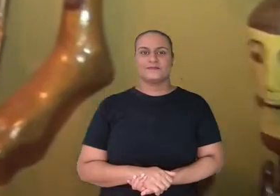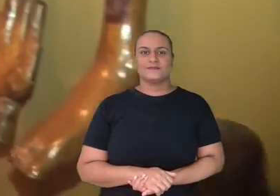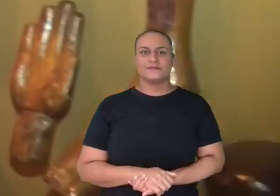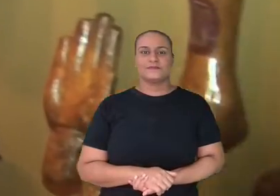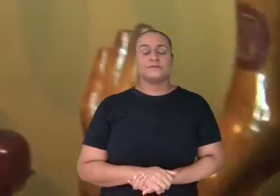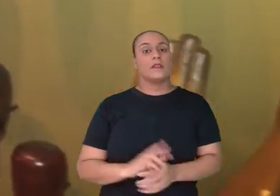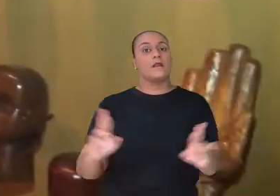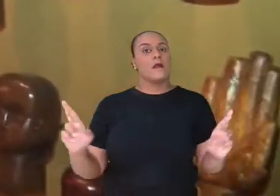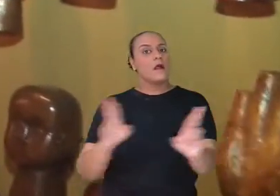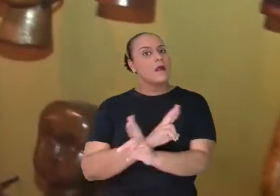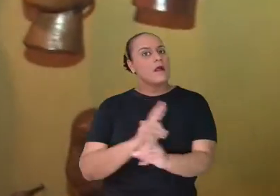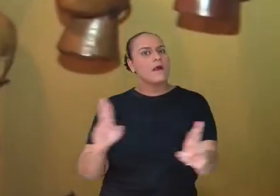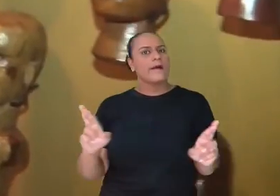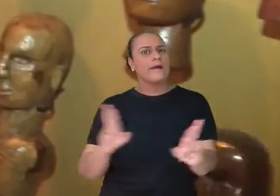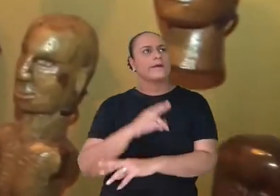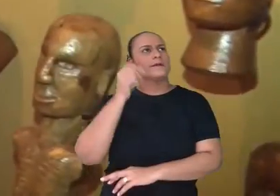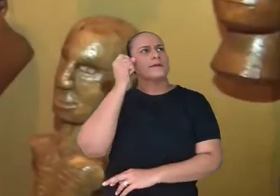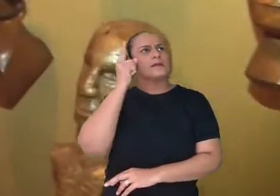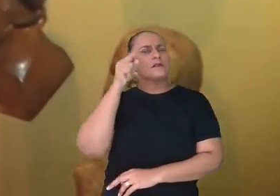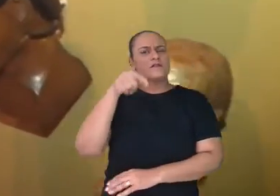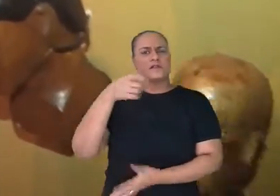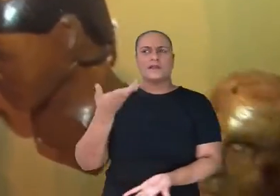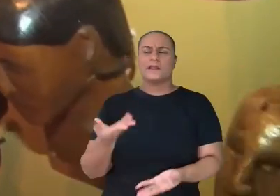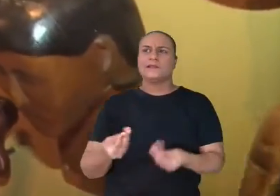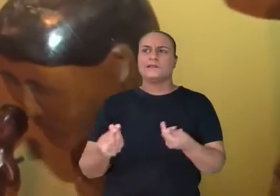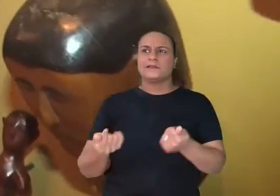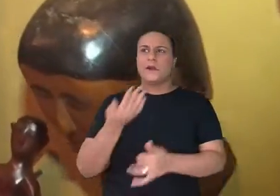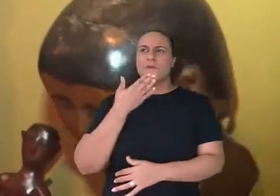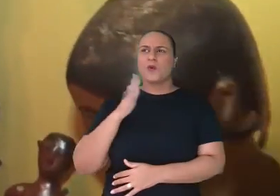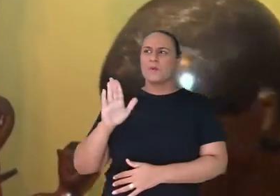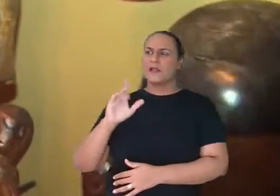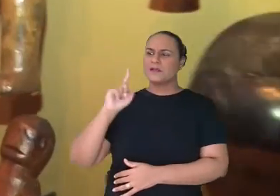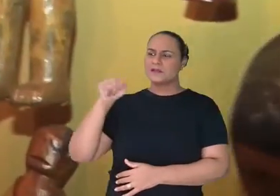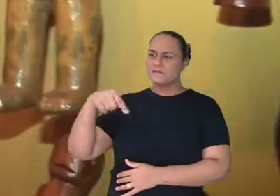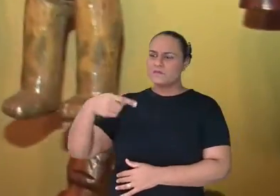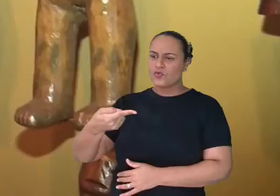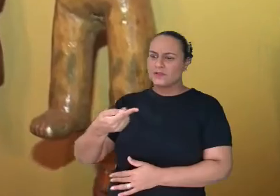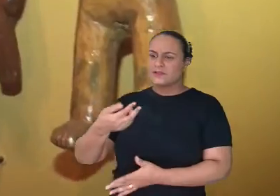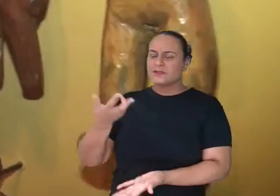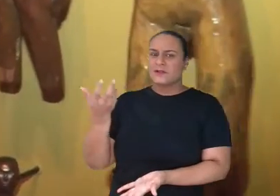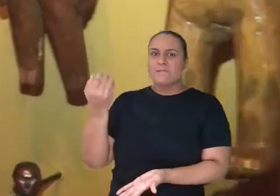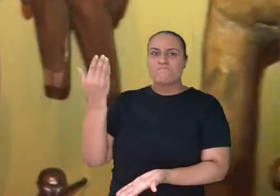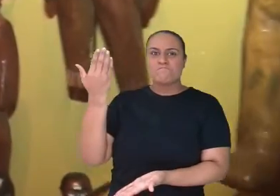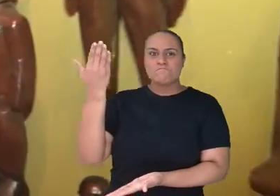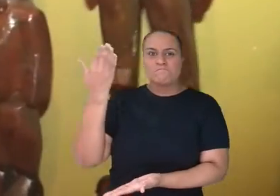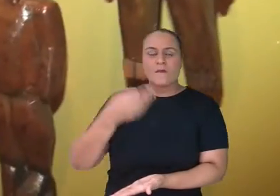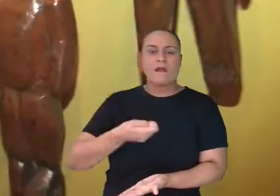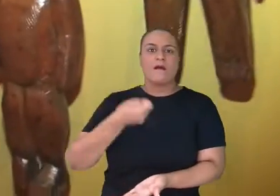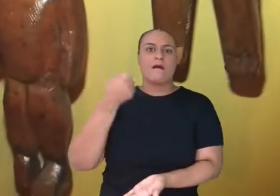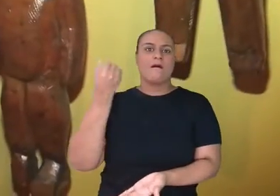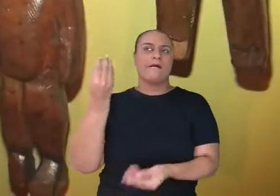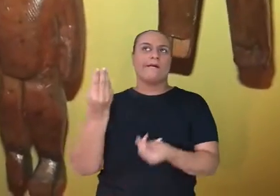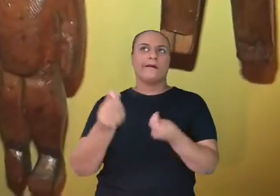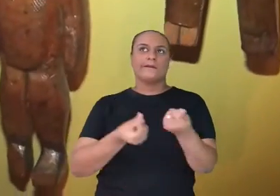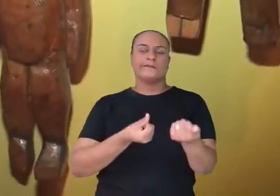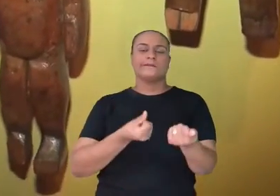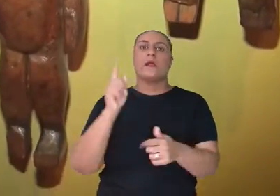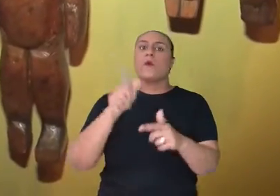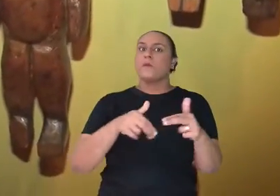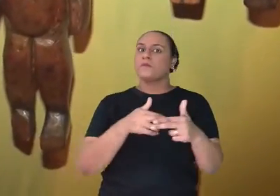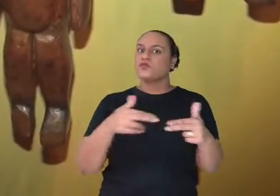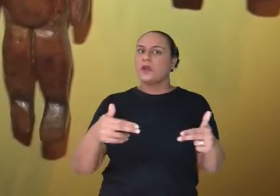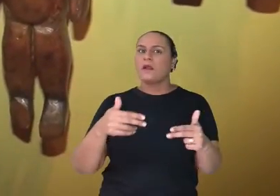se relacionam com a ideia de você pagar uma promessa. É um objeto de